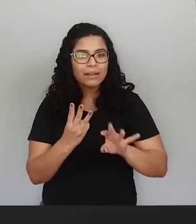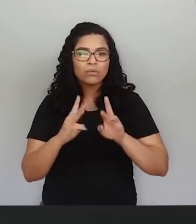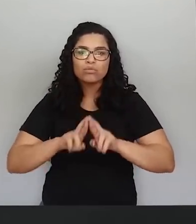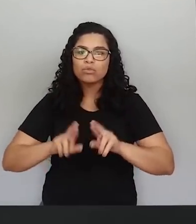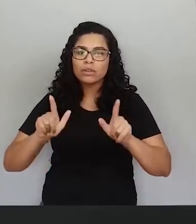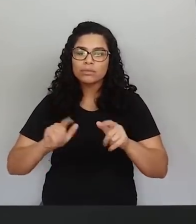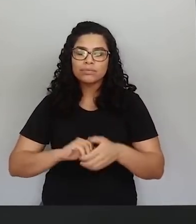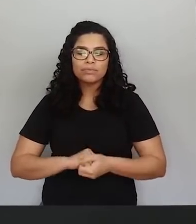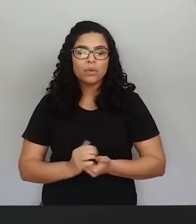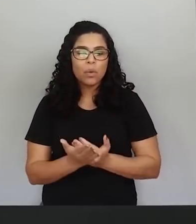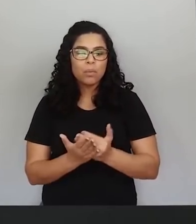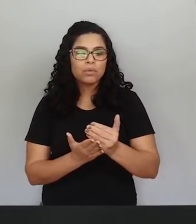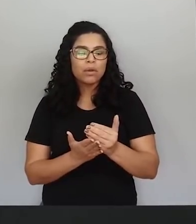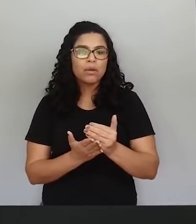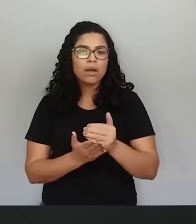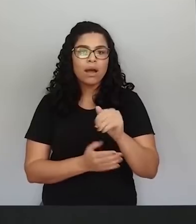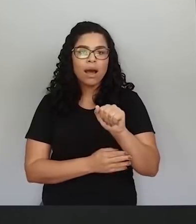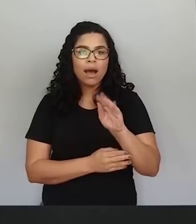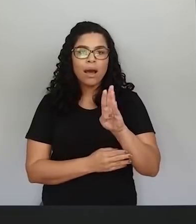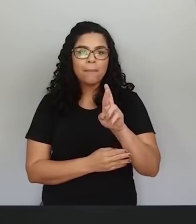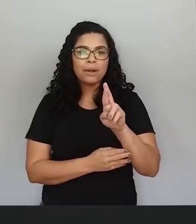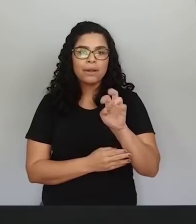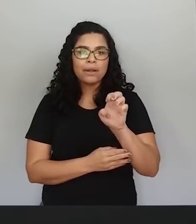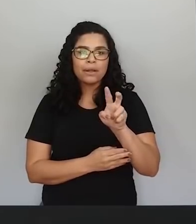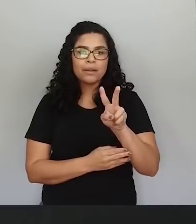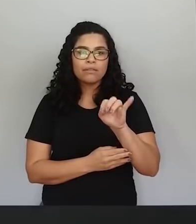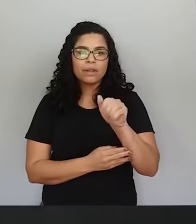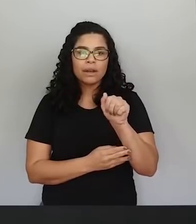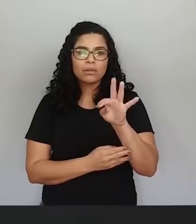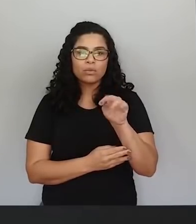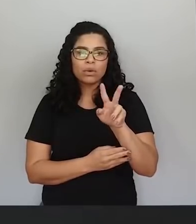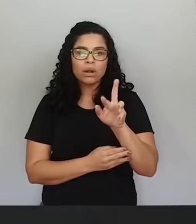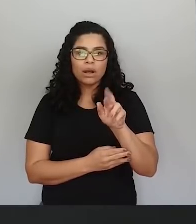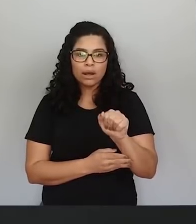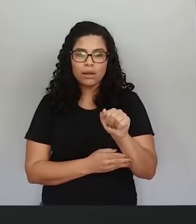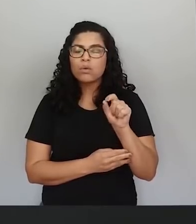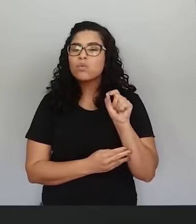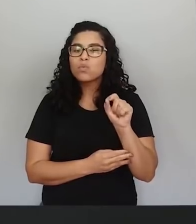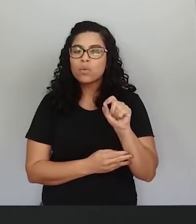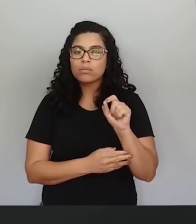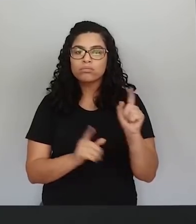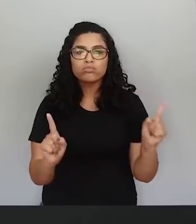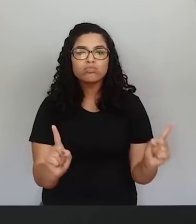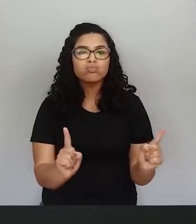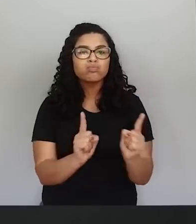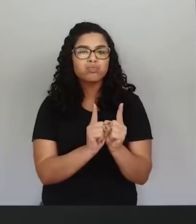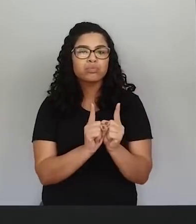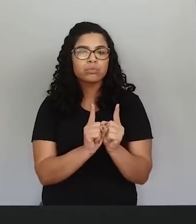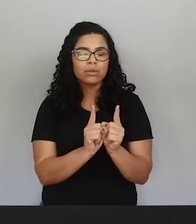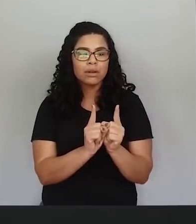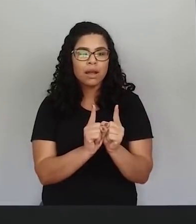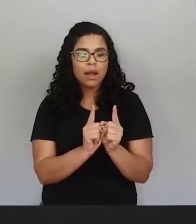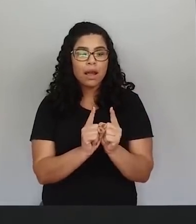O hibridismo é uma mistura, né? É uma possibilidade de conexão entre partes diferentes. No caso do hibridismo,